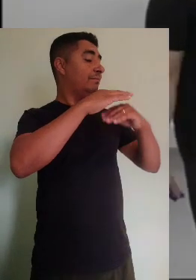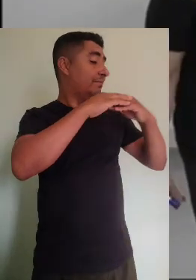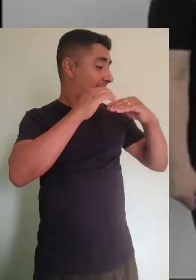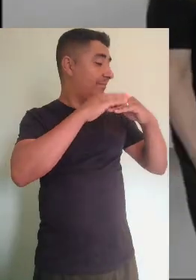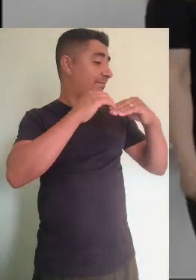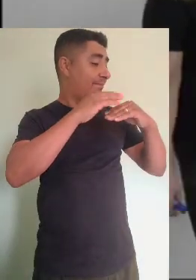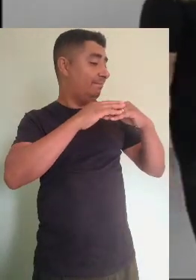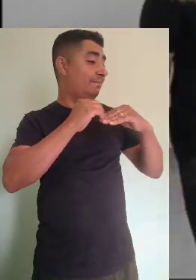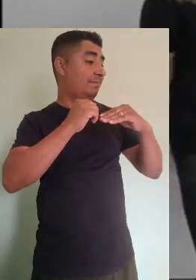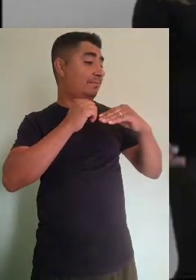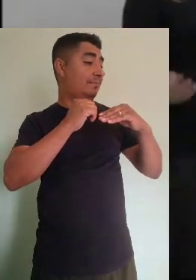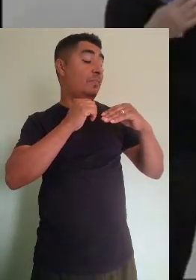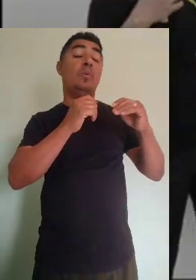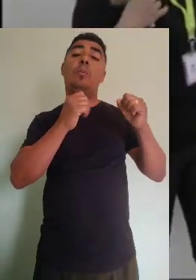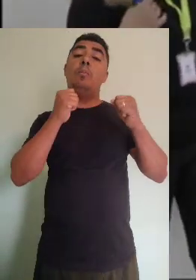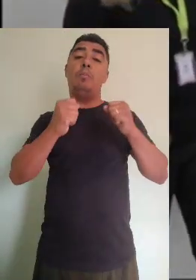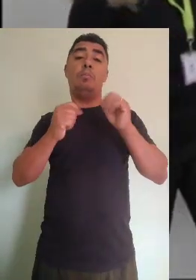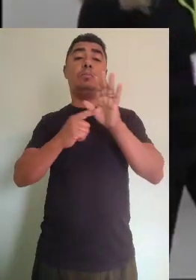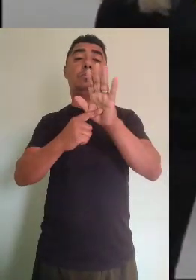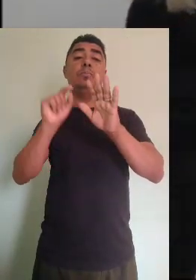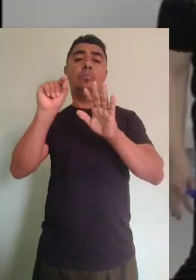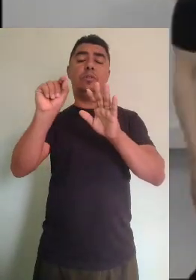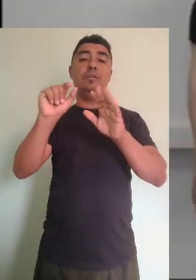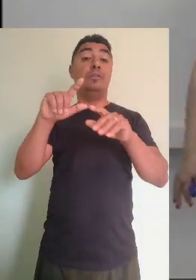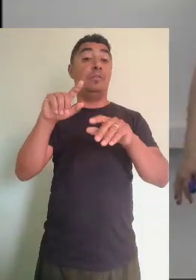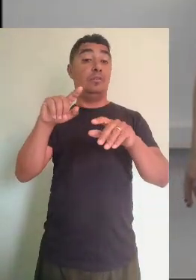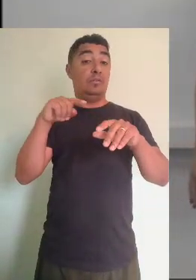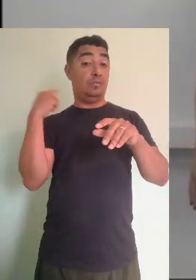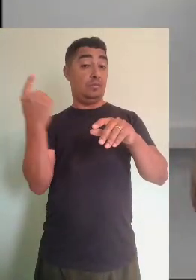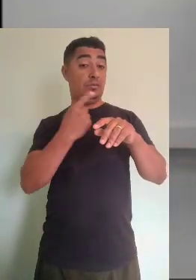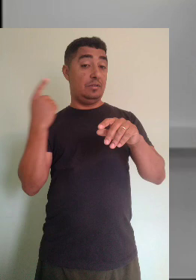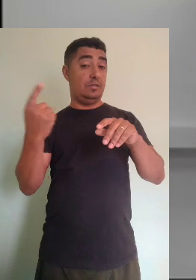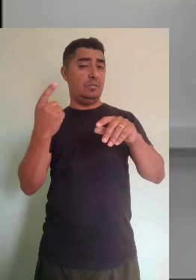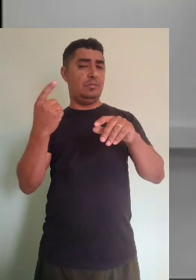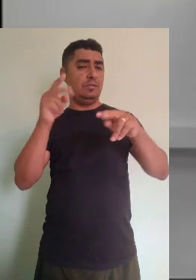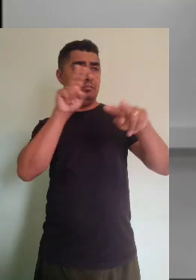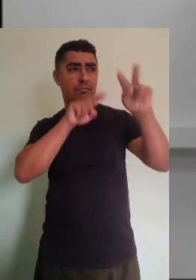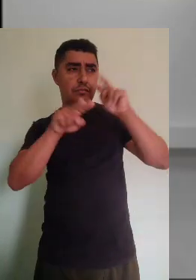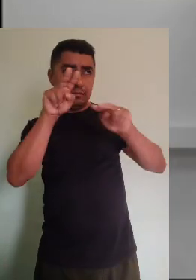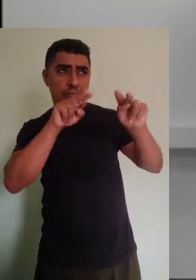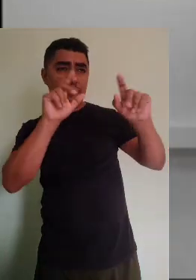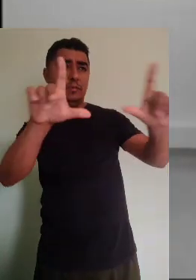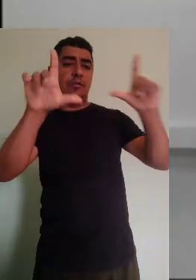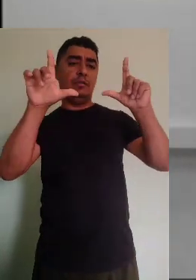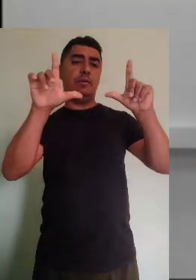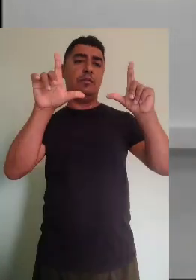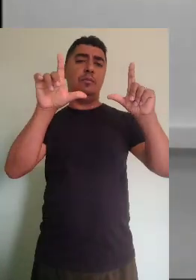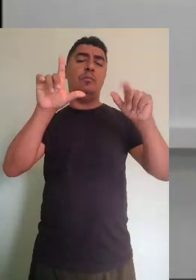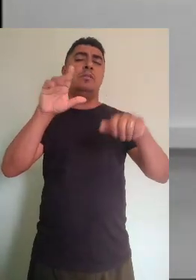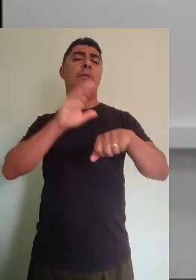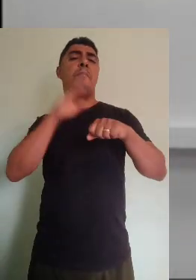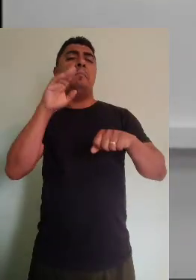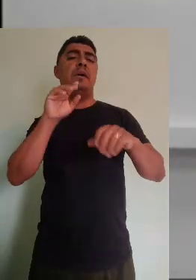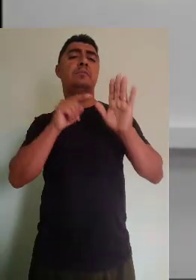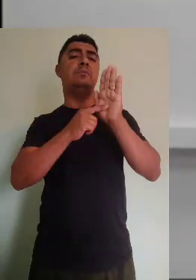que pode representar? Né? Porque a gente está lendo as imagens, então, o que mais pode representar além do que a